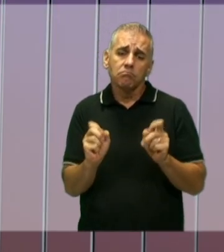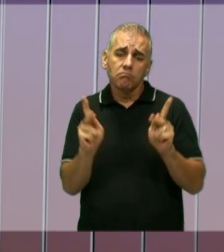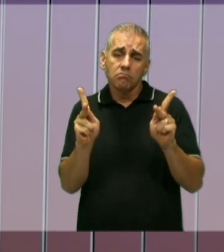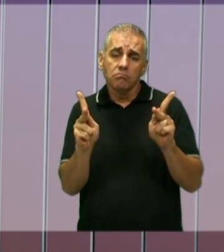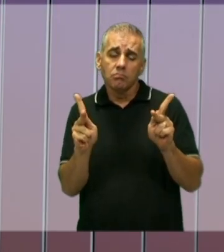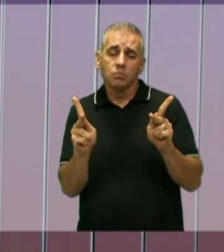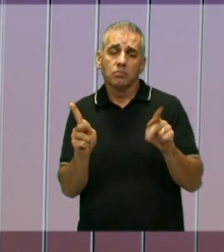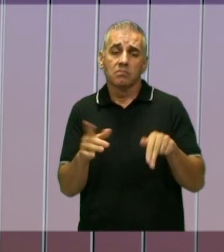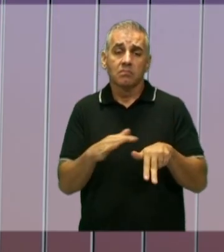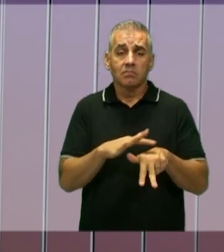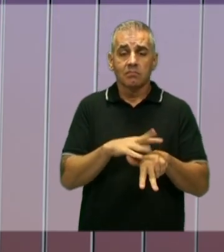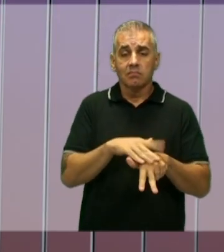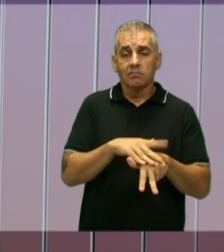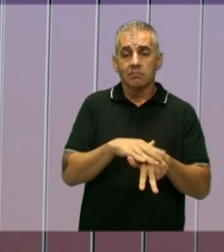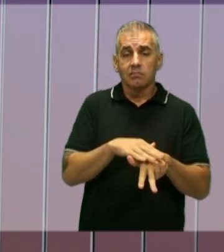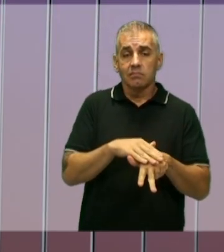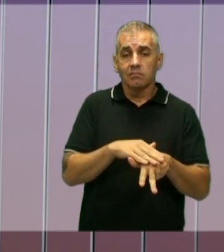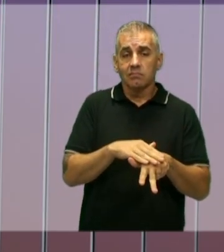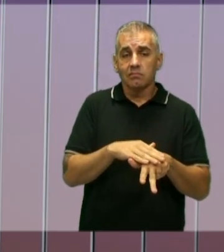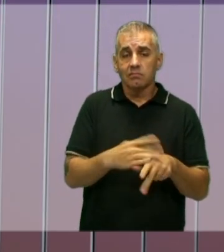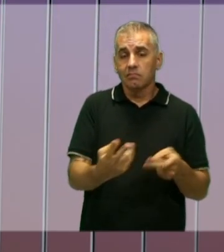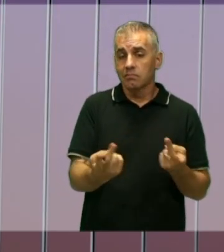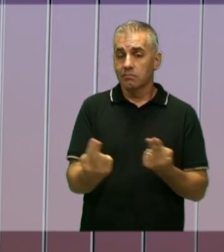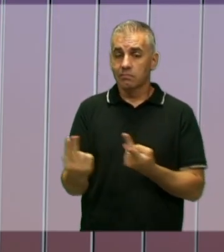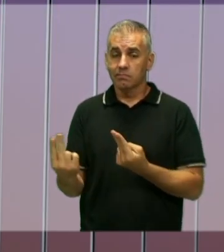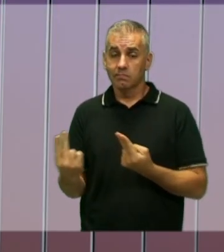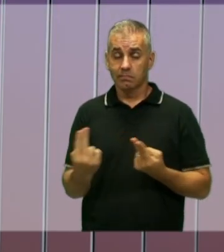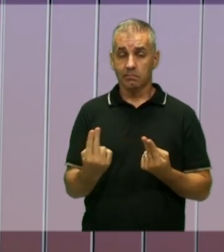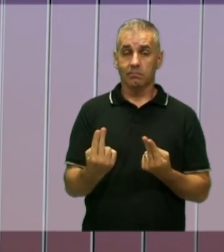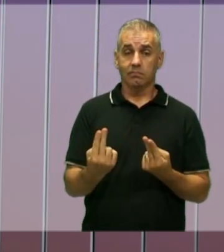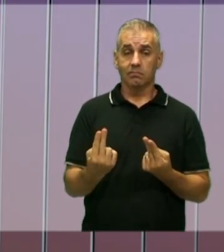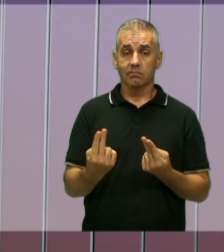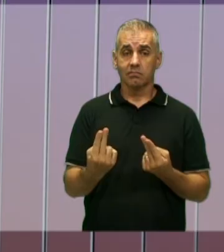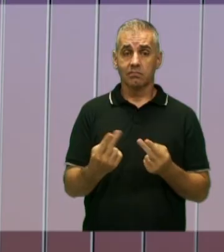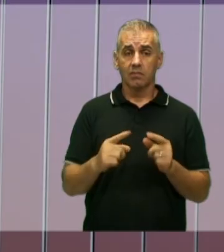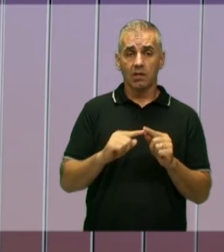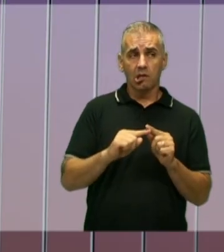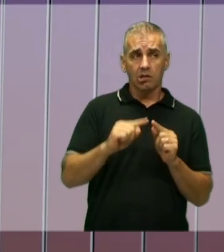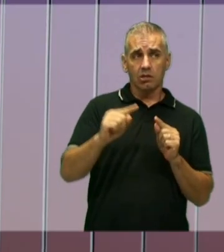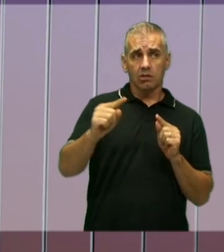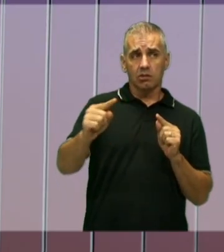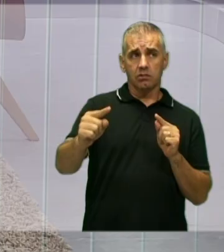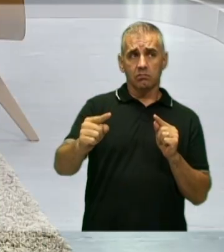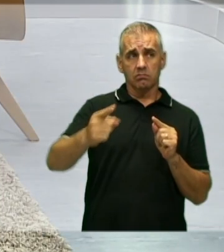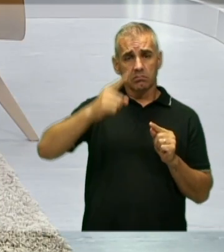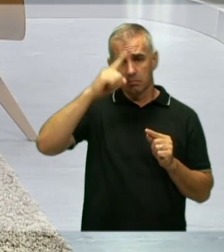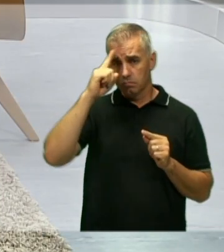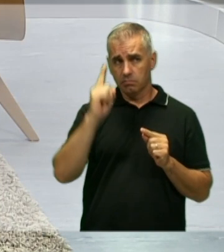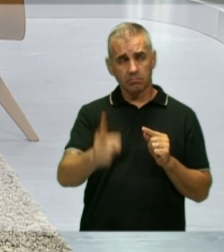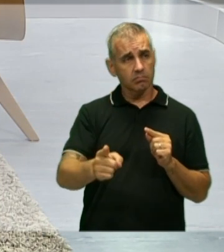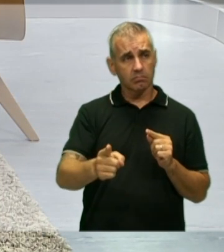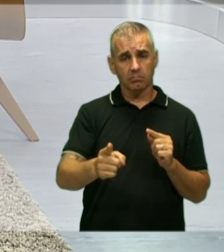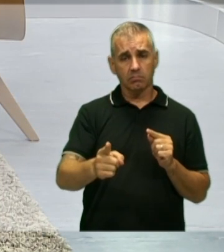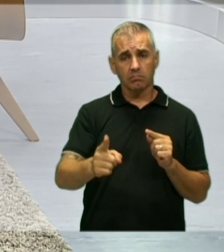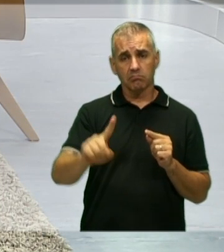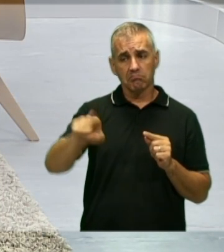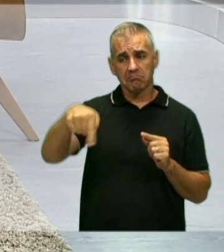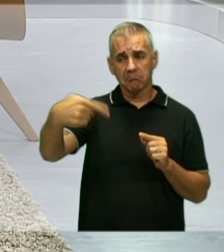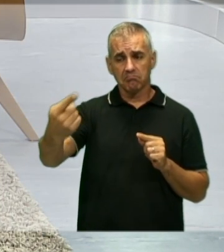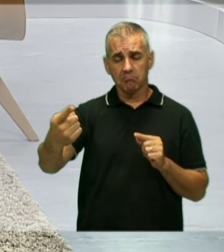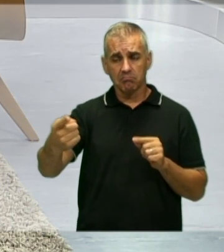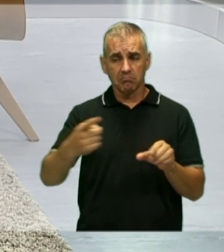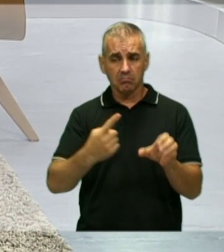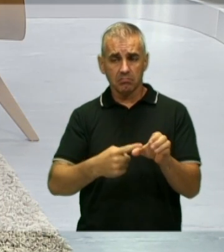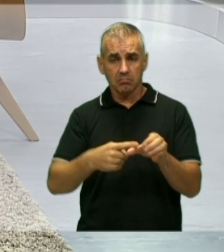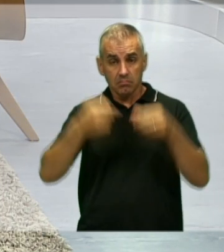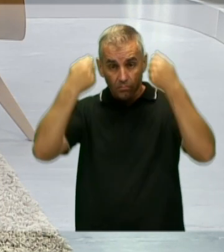está de forma equânime sendo atendido em todos os pontos. E aí eu tenho uma linha direta, por exemplo, lá do outro lado da cidade, né, lá na UPA de Cordeiros, por exemplo, eu tenho uma linha